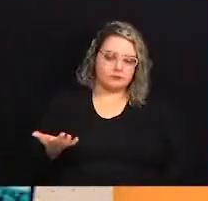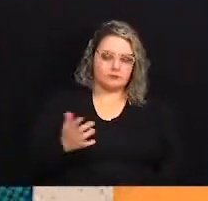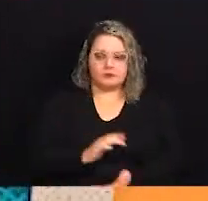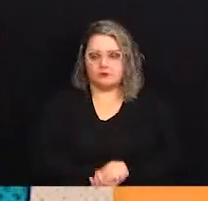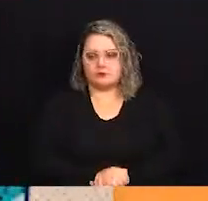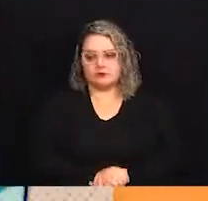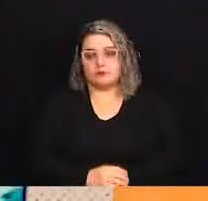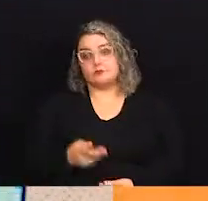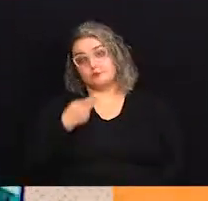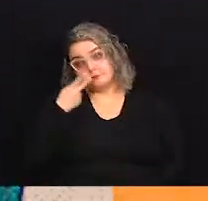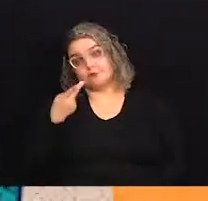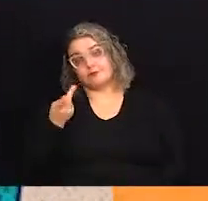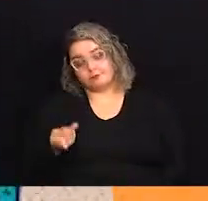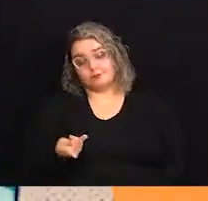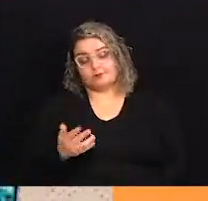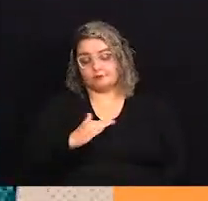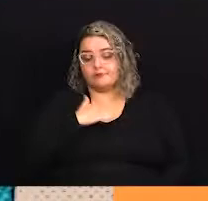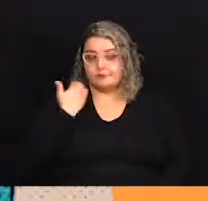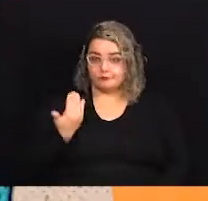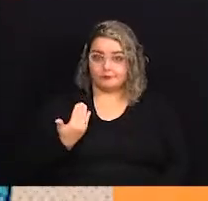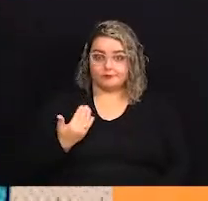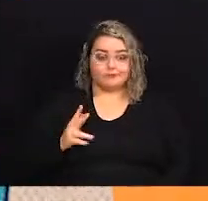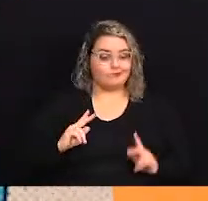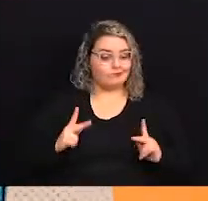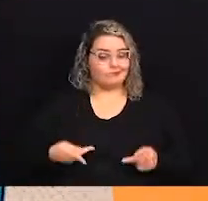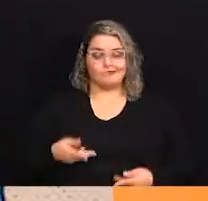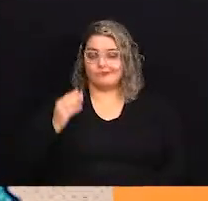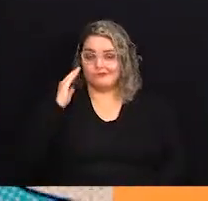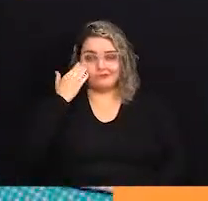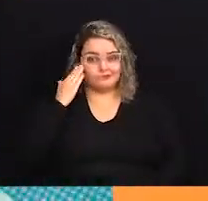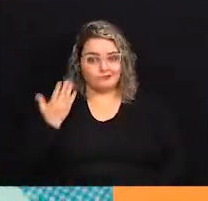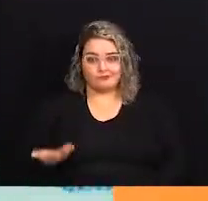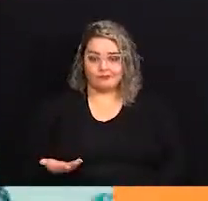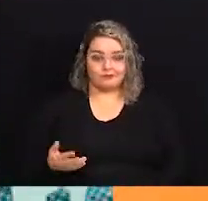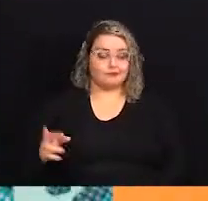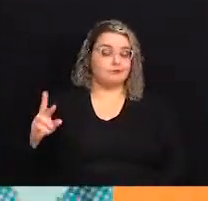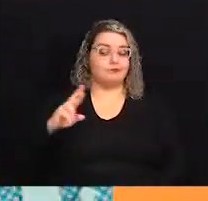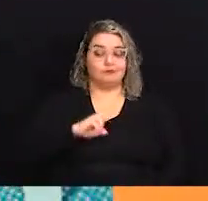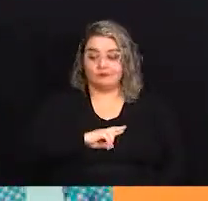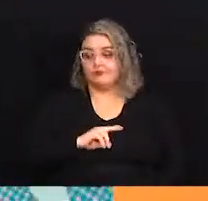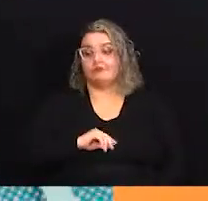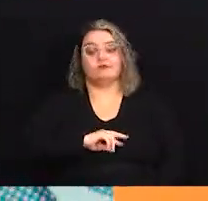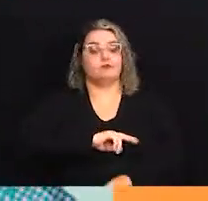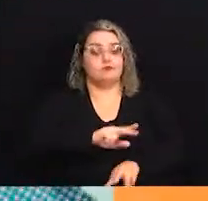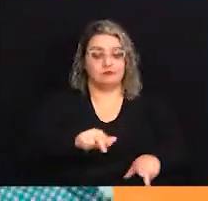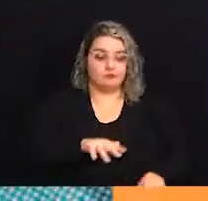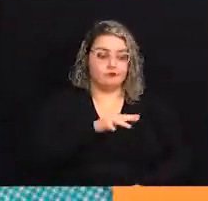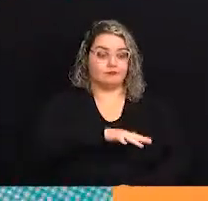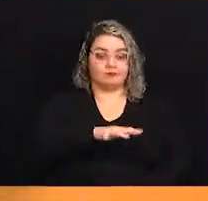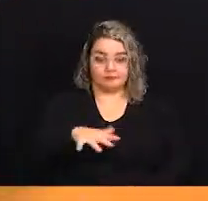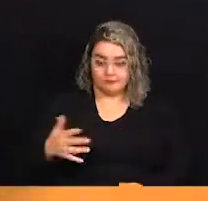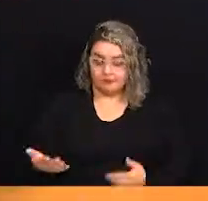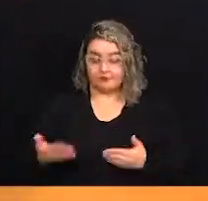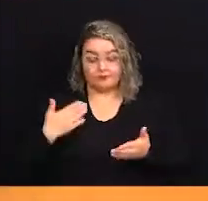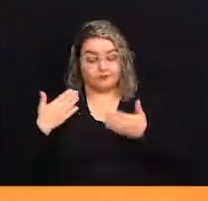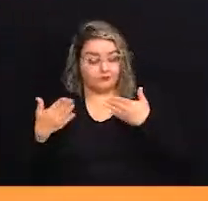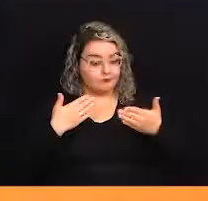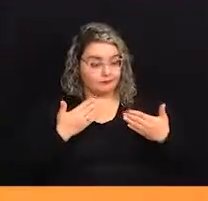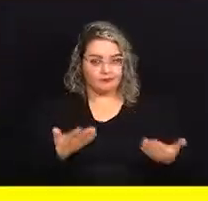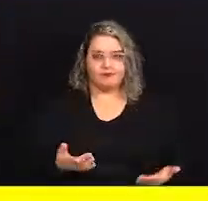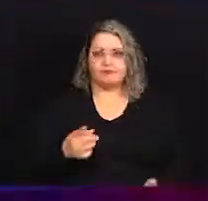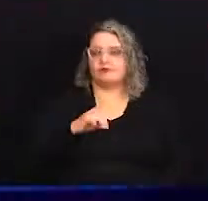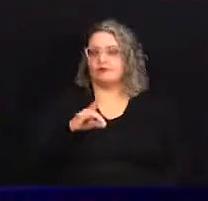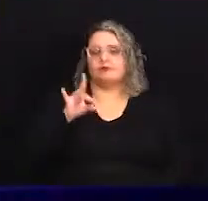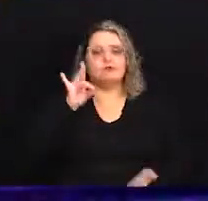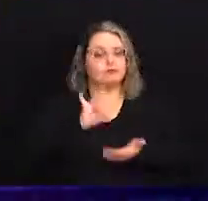enfim, a gente está falando de morte, né? Morte é uma coisa que o ser humano não entende, que a gente vai para a religião, a gente vai para diversas outras coisas e fica duelando. Então